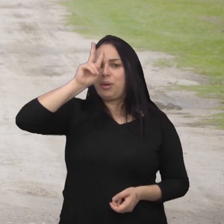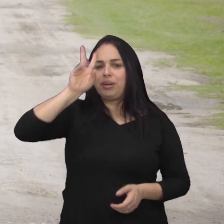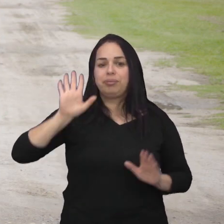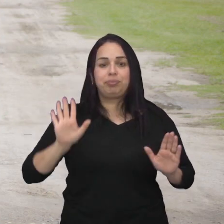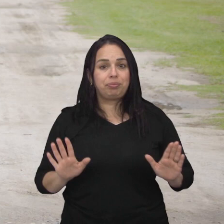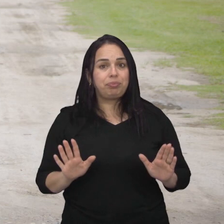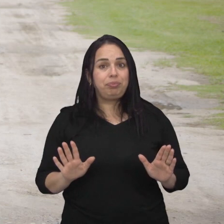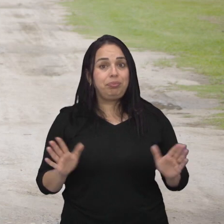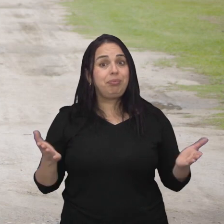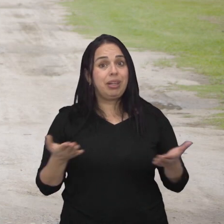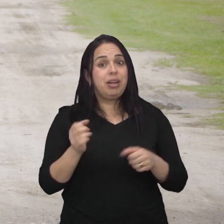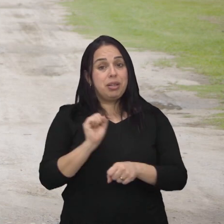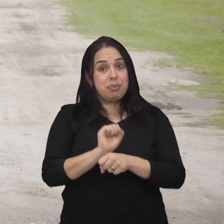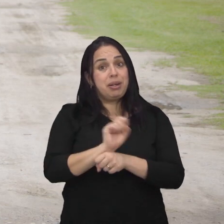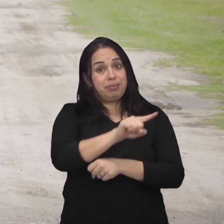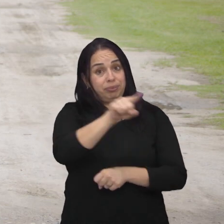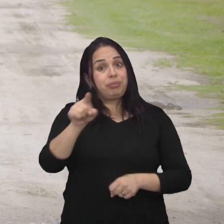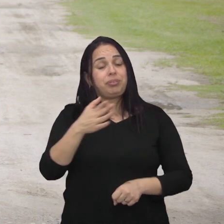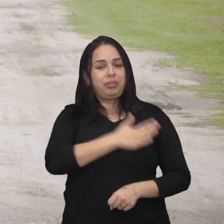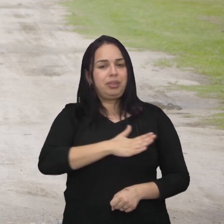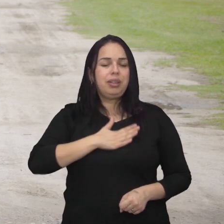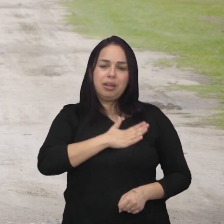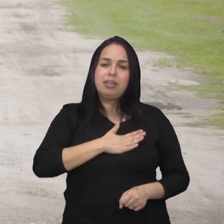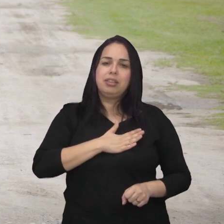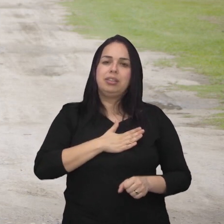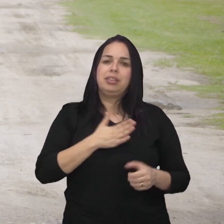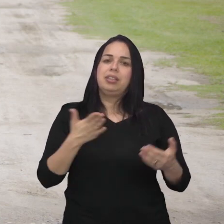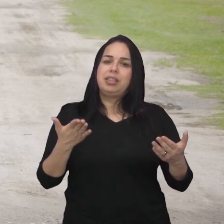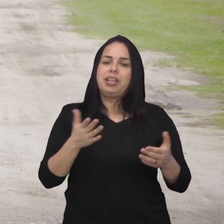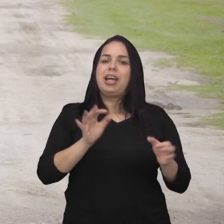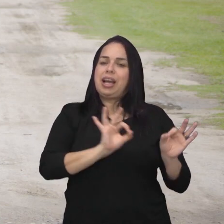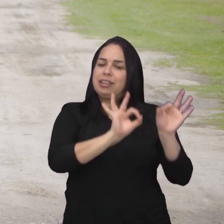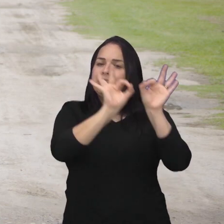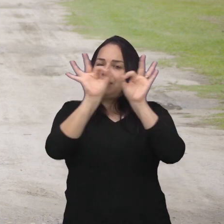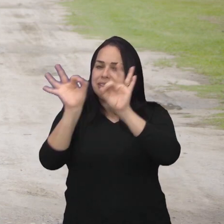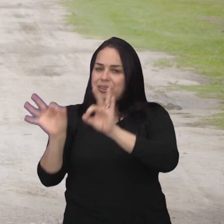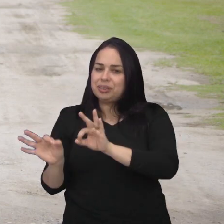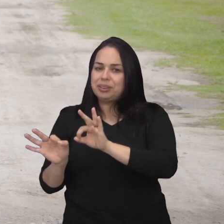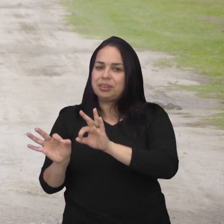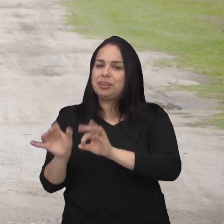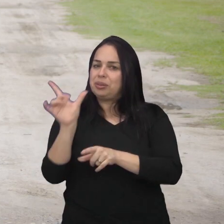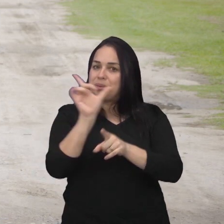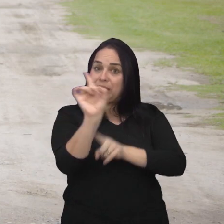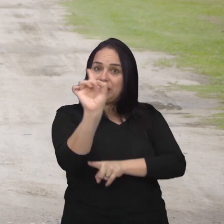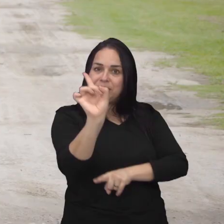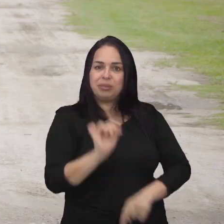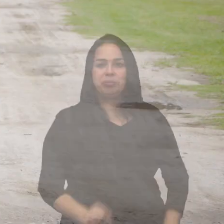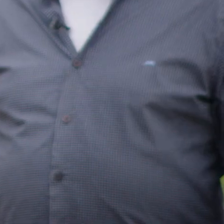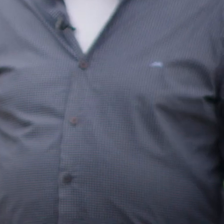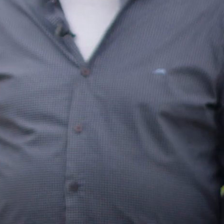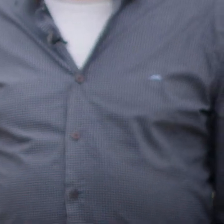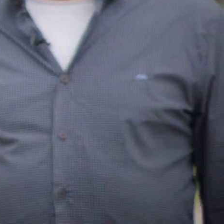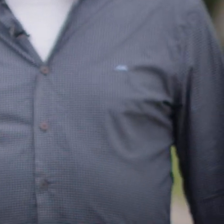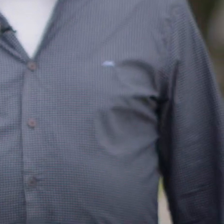nossa cidade. Eu espero que você também goste disso e fique com a gente até o próximo bloco. Não sai daí, hein?